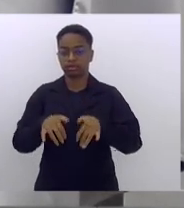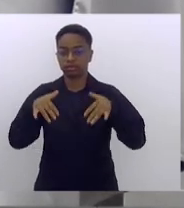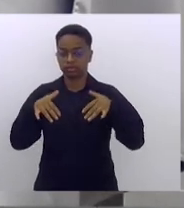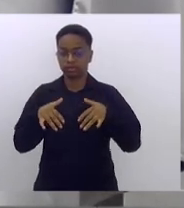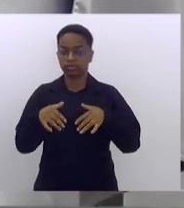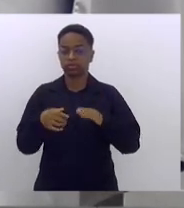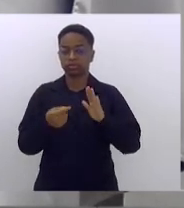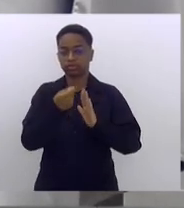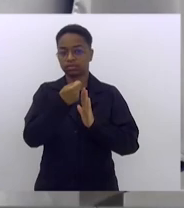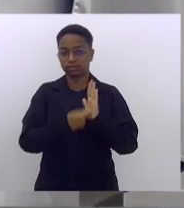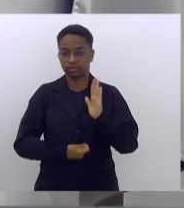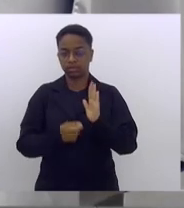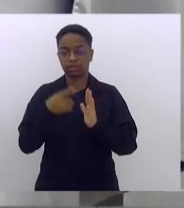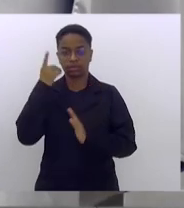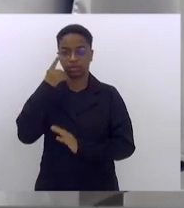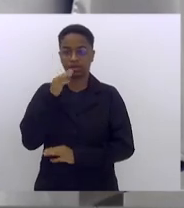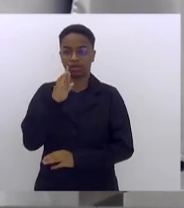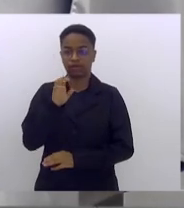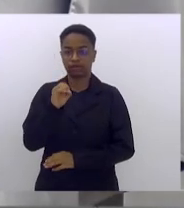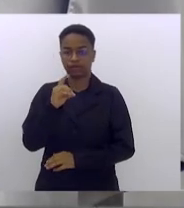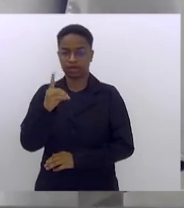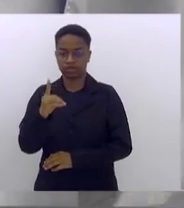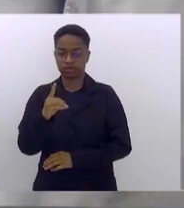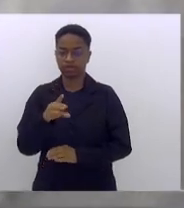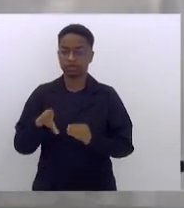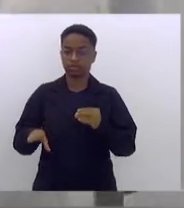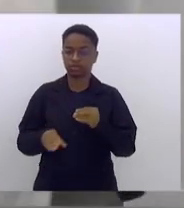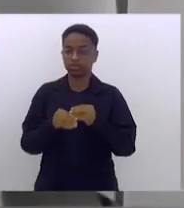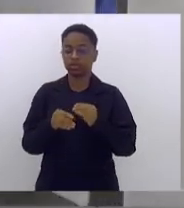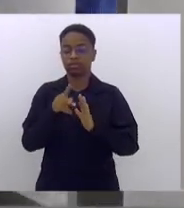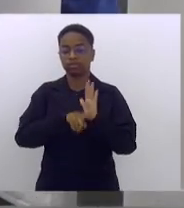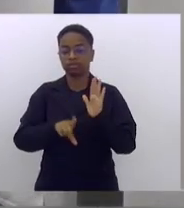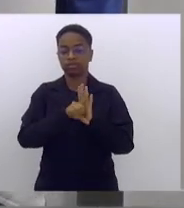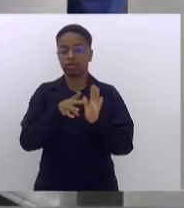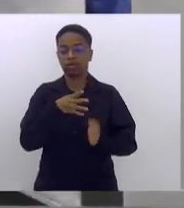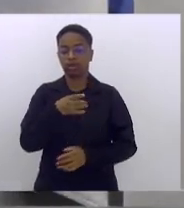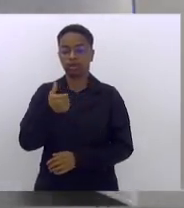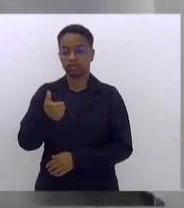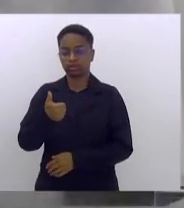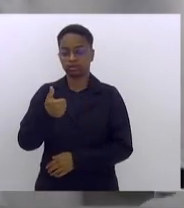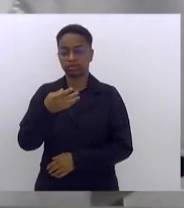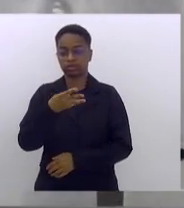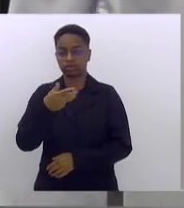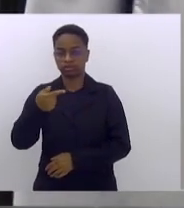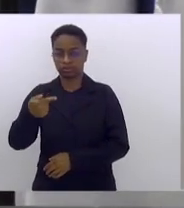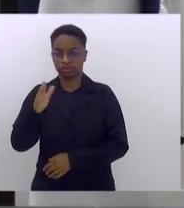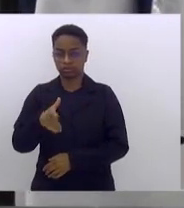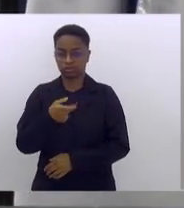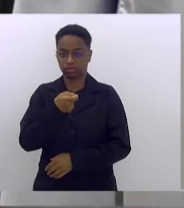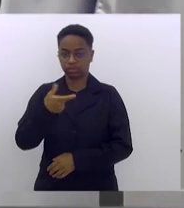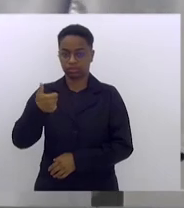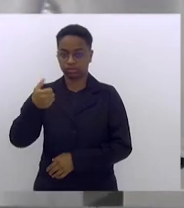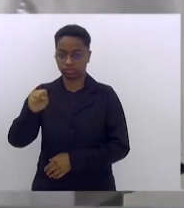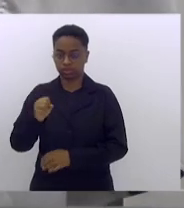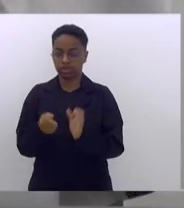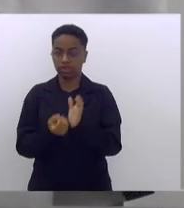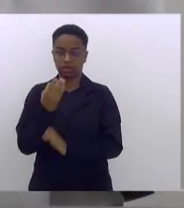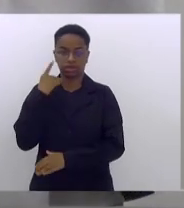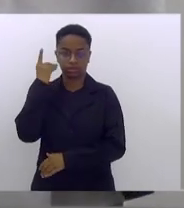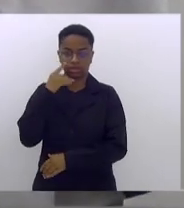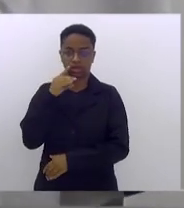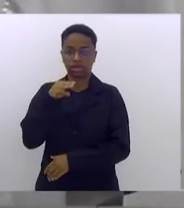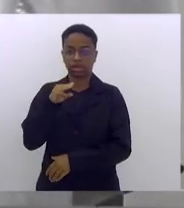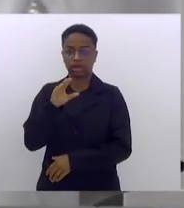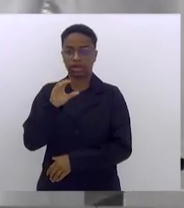de relatoria do deputado Fred Pacheco. Emendas de plenário ao PL 4137 de 2018, de autoria dos deputados Carlos Macedo